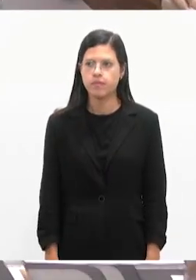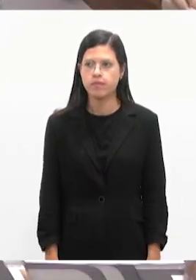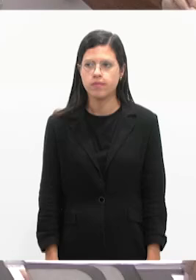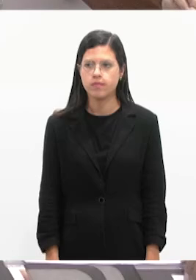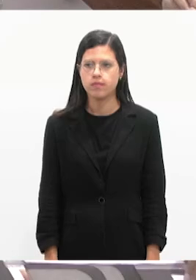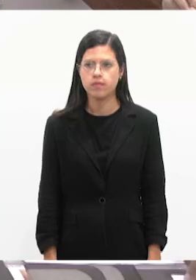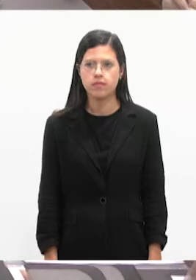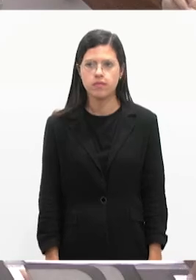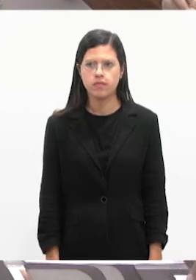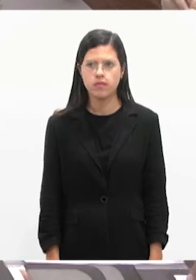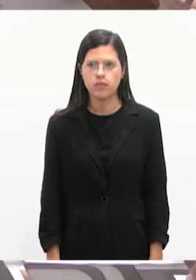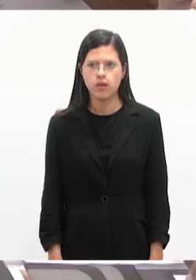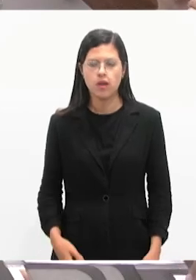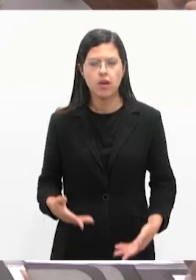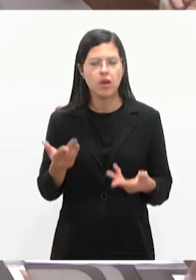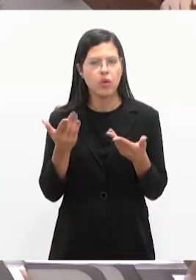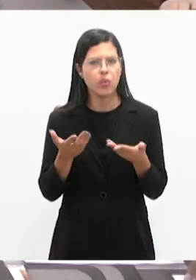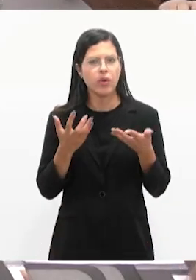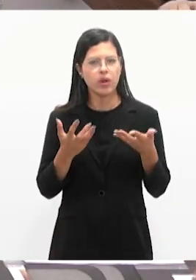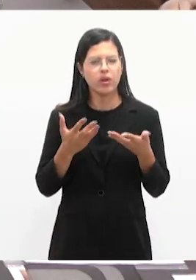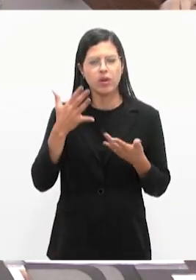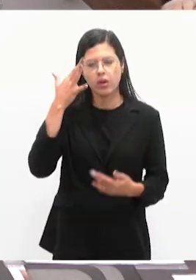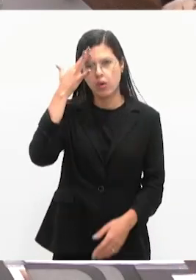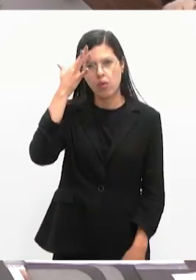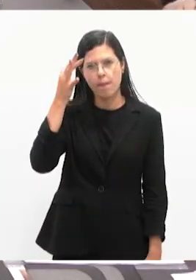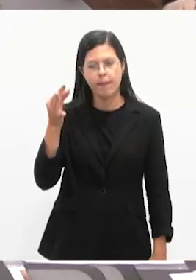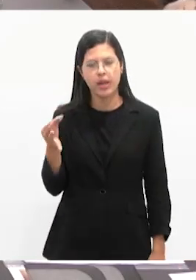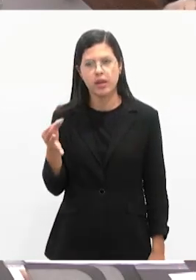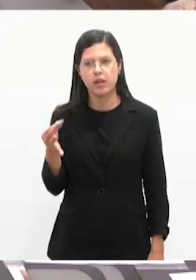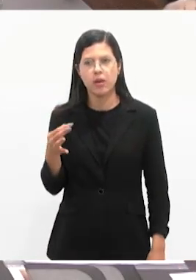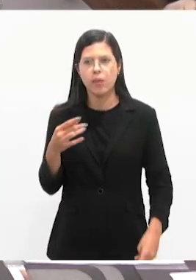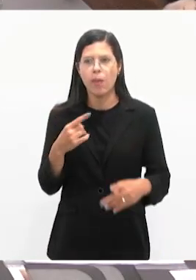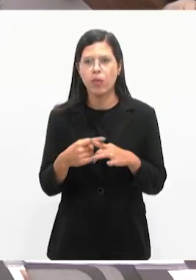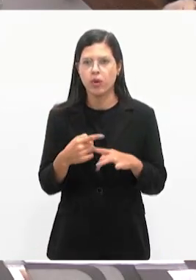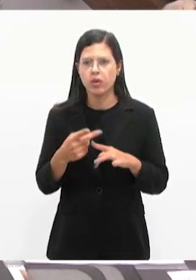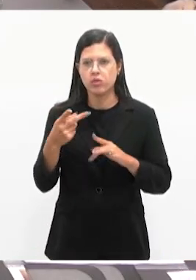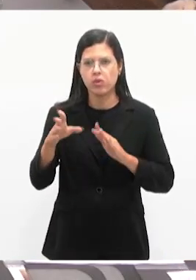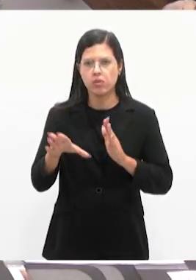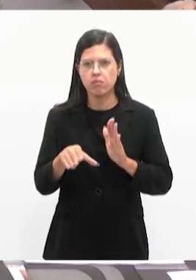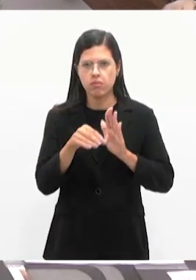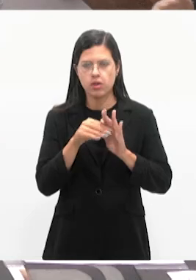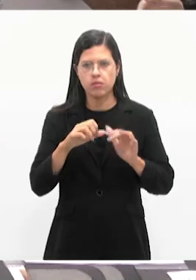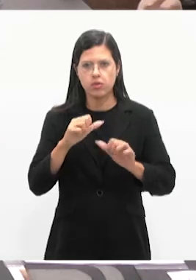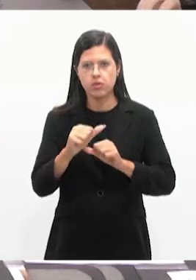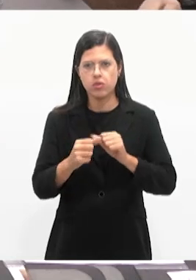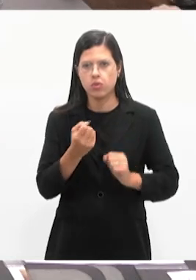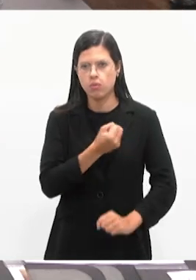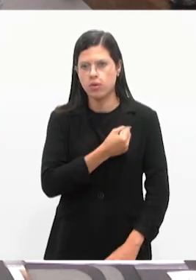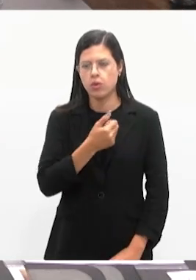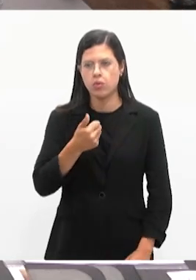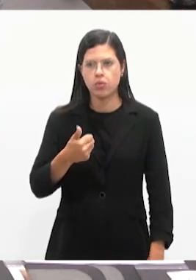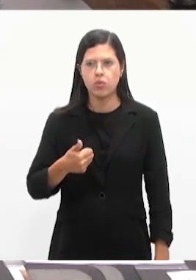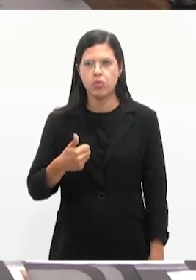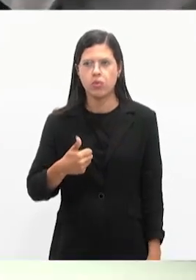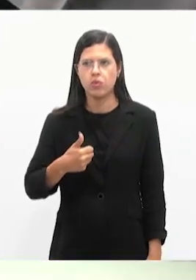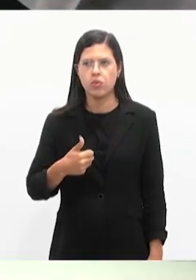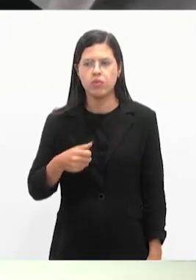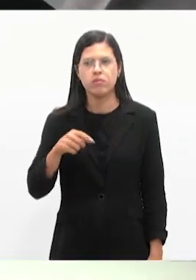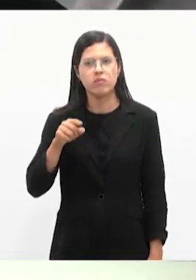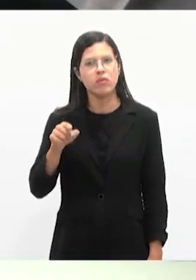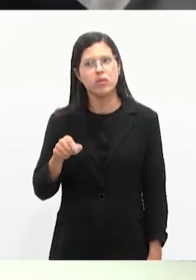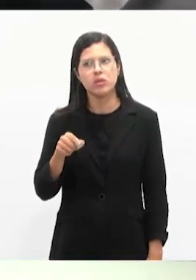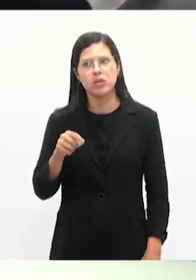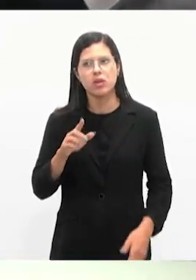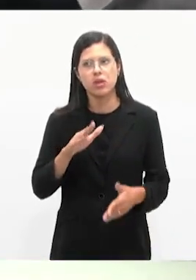Eu queria só entender por que, na sua emenda modificativa número 1, Vossa